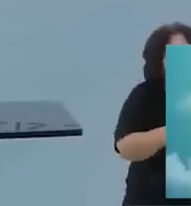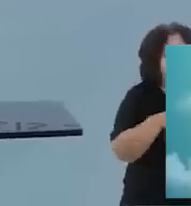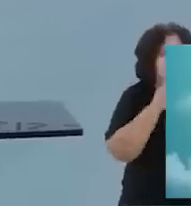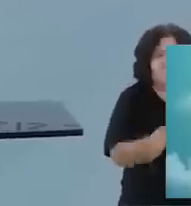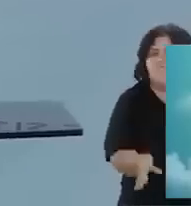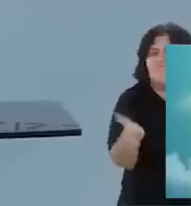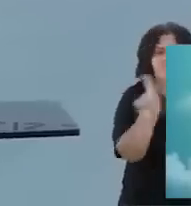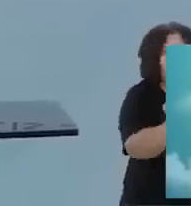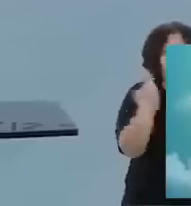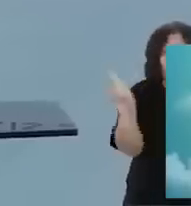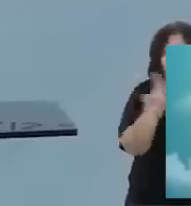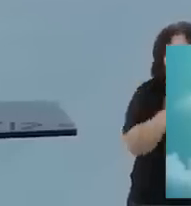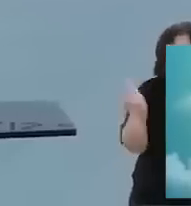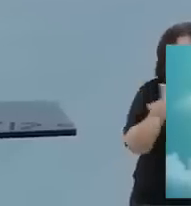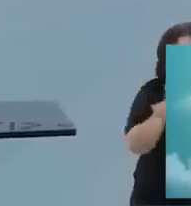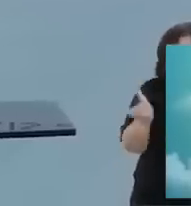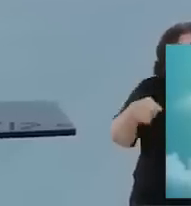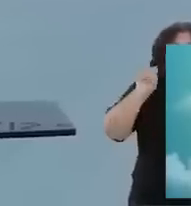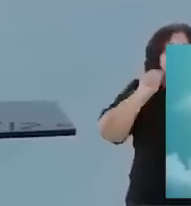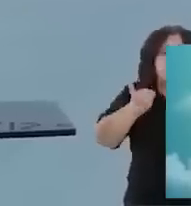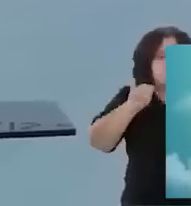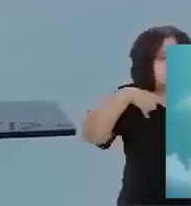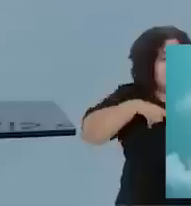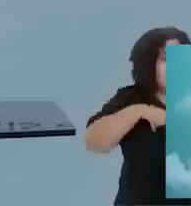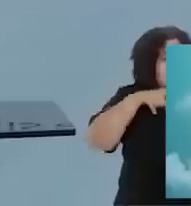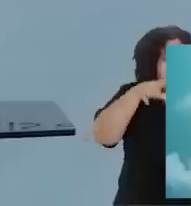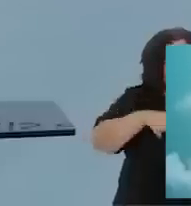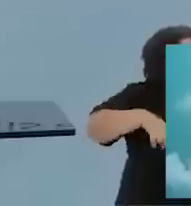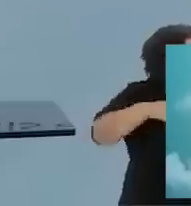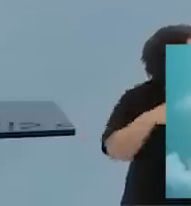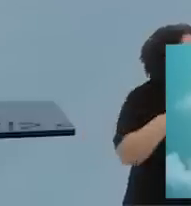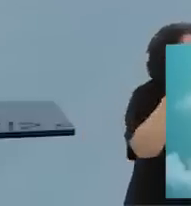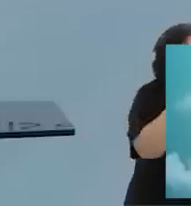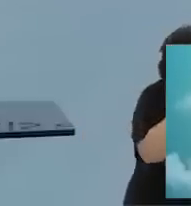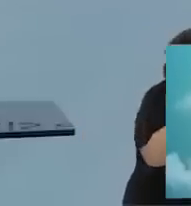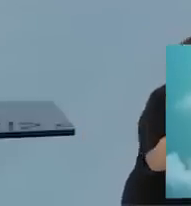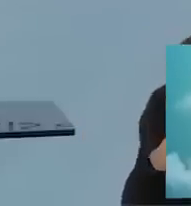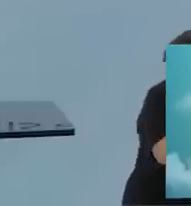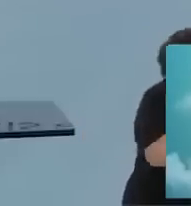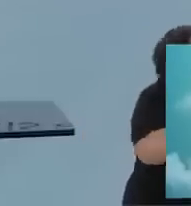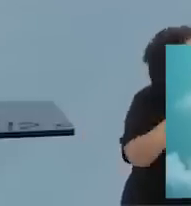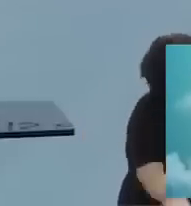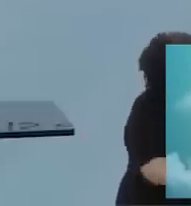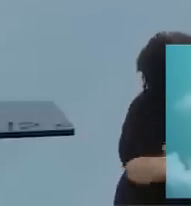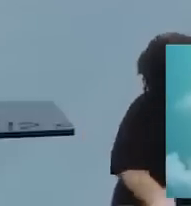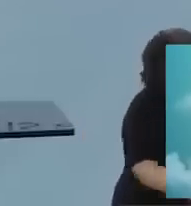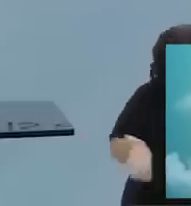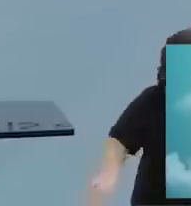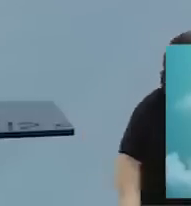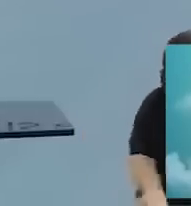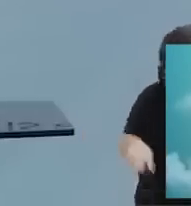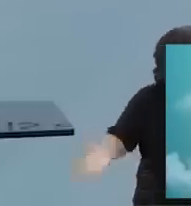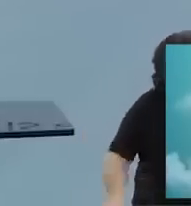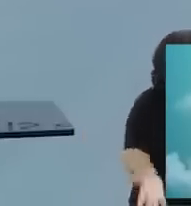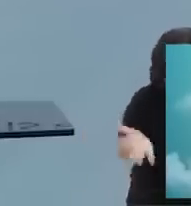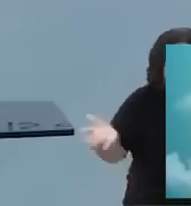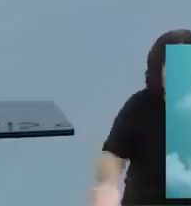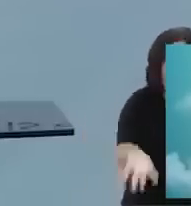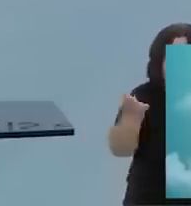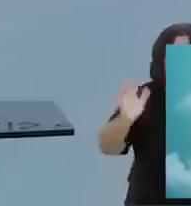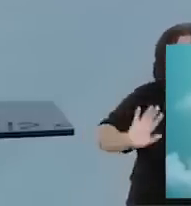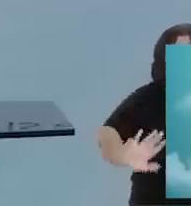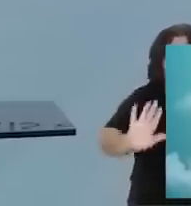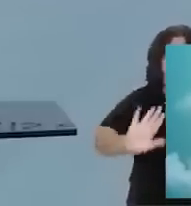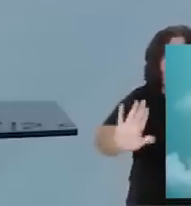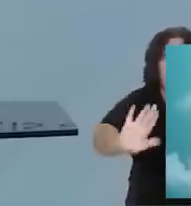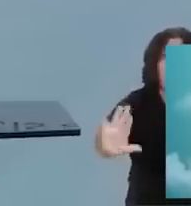Não, irmão, se você encontrar alguém abatido, abalado, triste, desanimado, dê uma palavra para ele, edifica a vida dele, encoraja a vida dele, bote esse